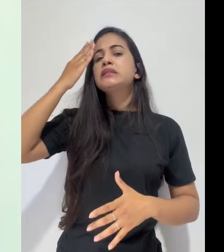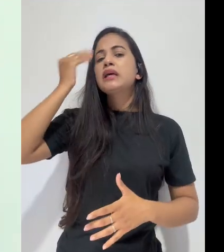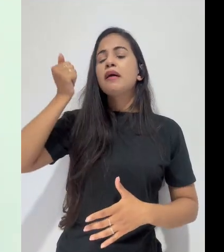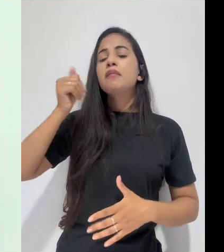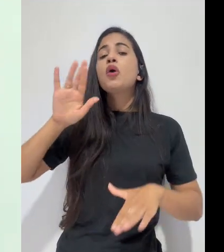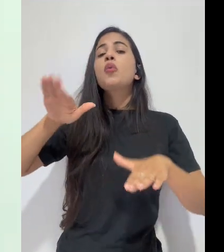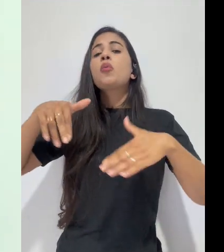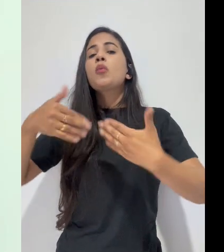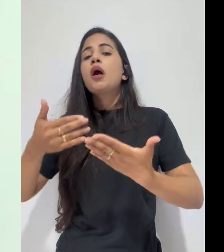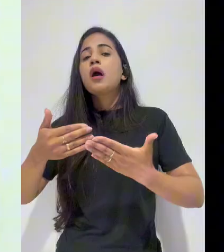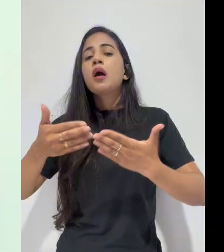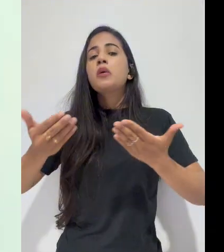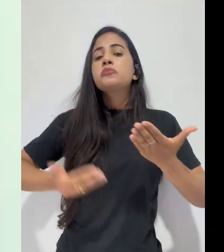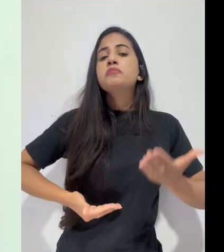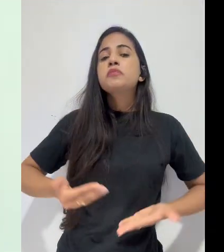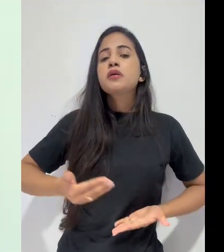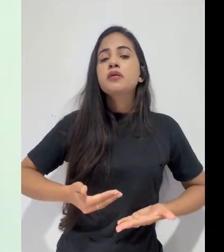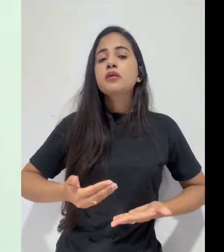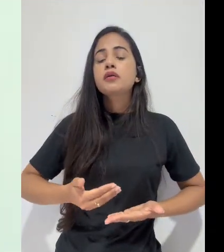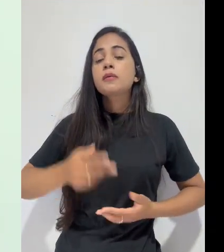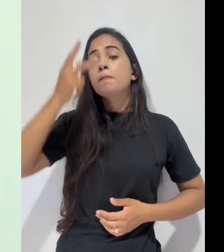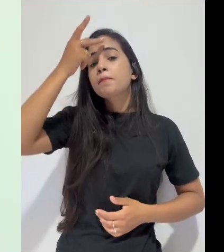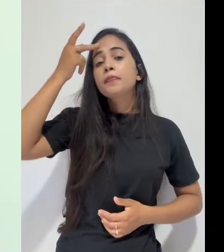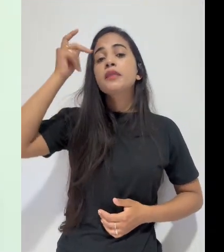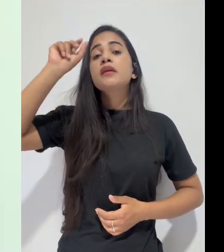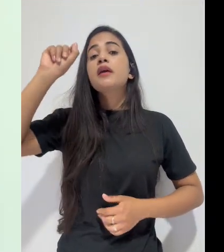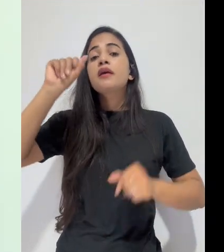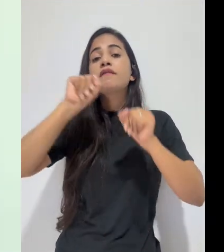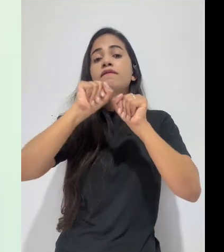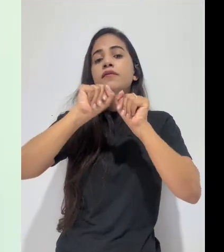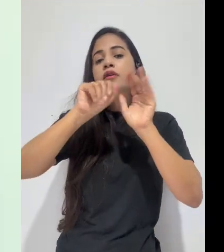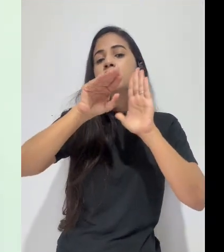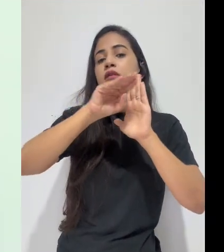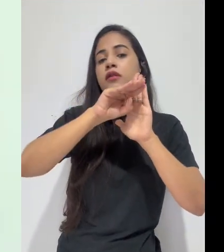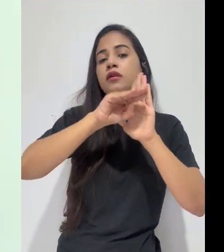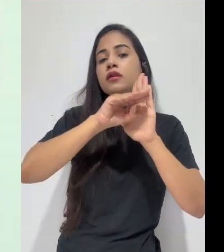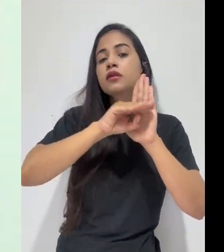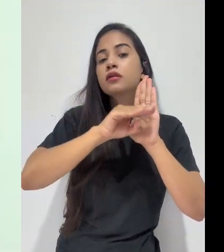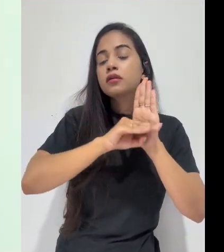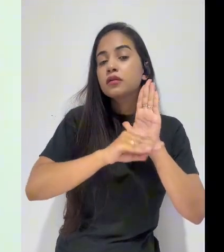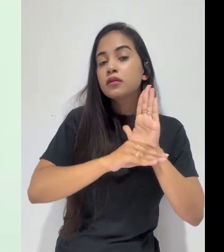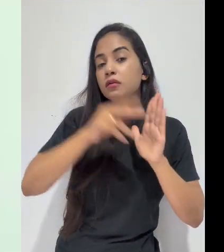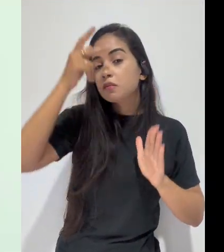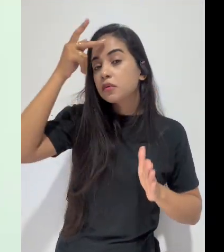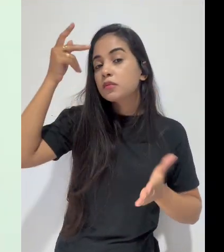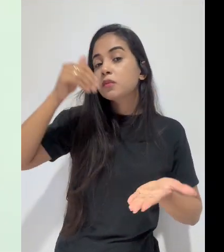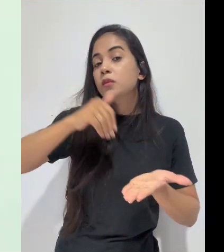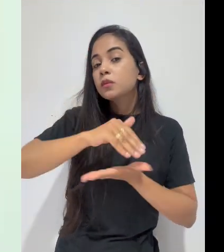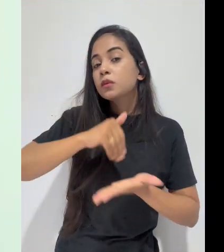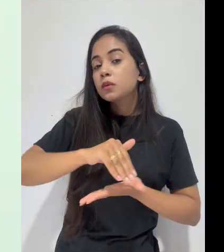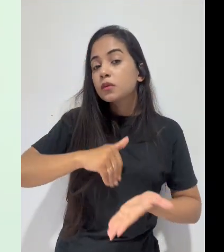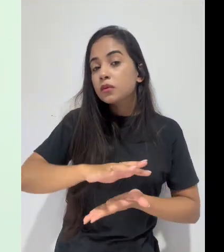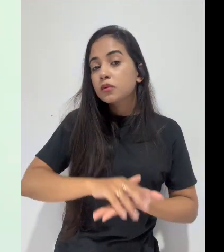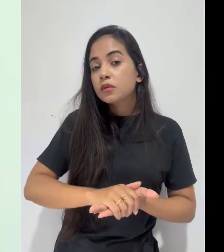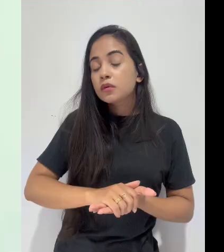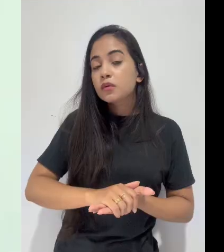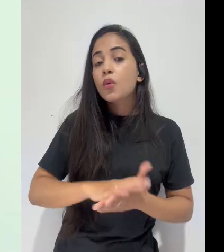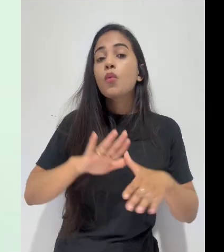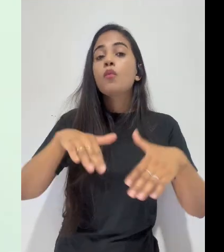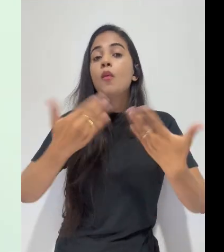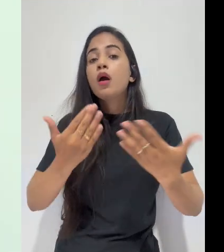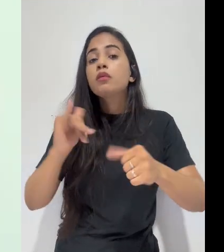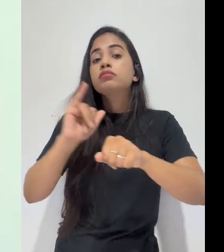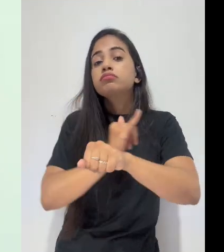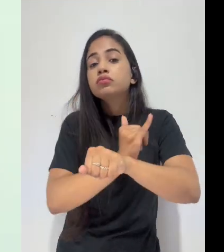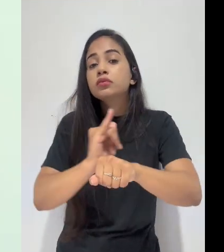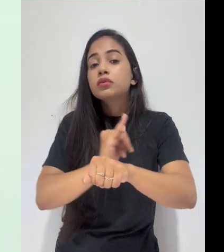tudo indica, as pessoas que elaboraram a lista dos dispensados poderiam perfeitamente, ao lado de critérios